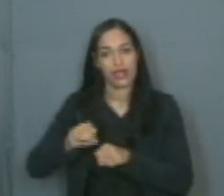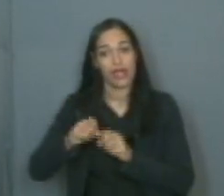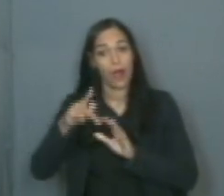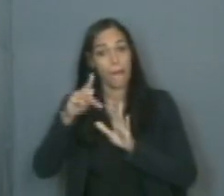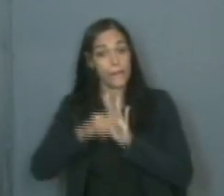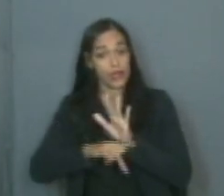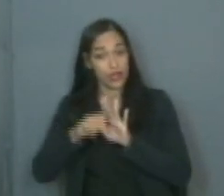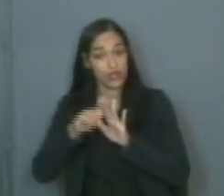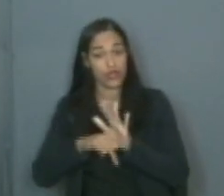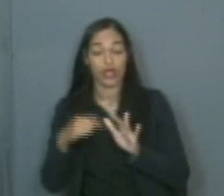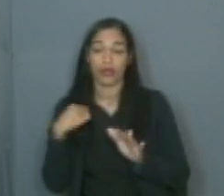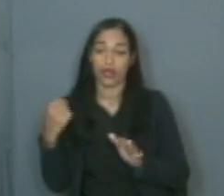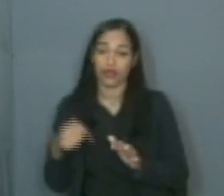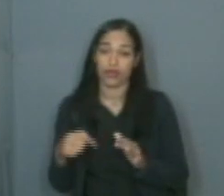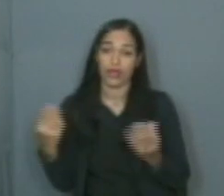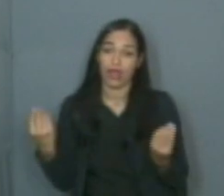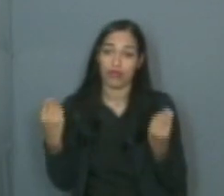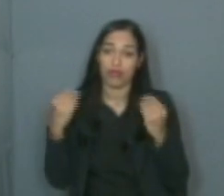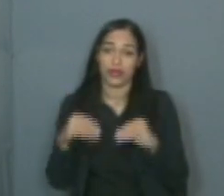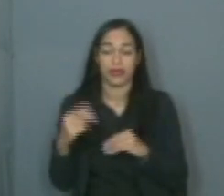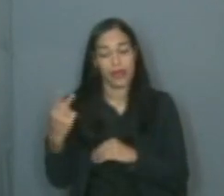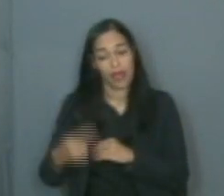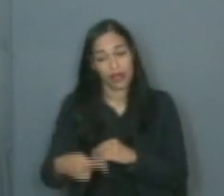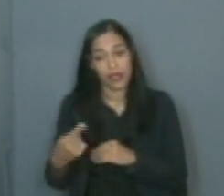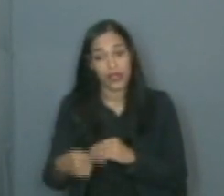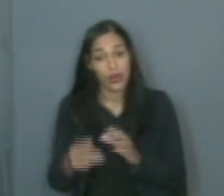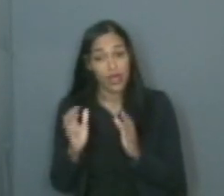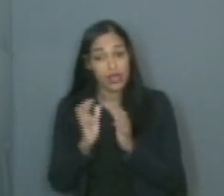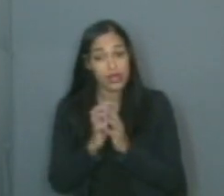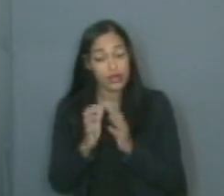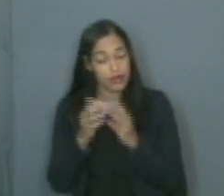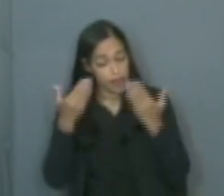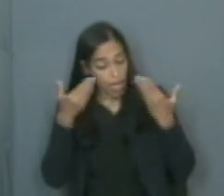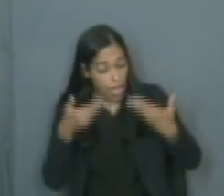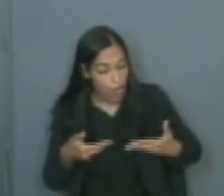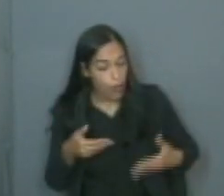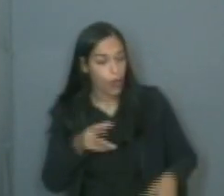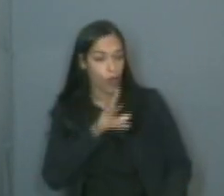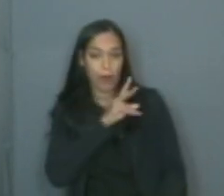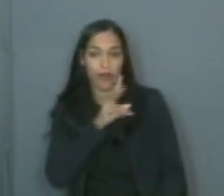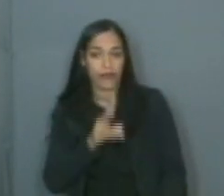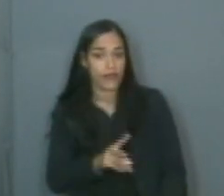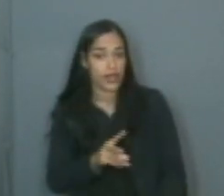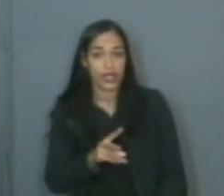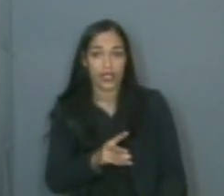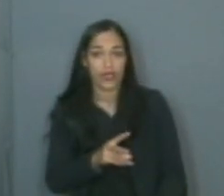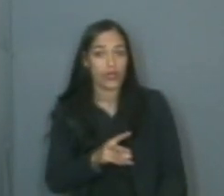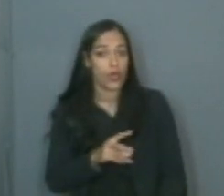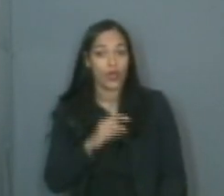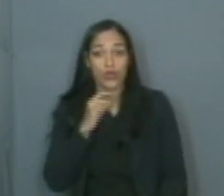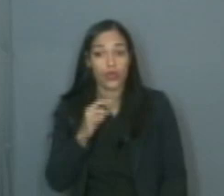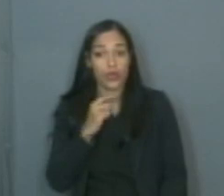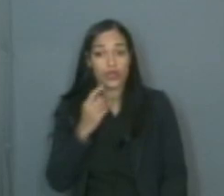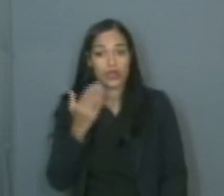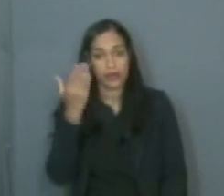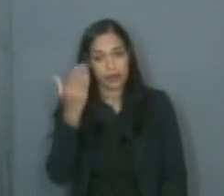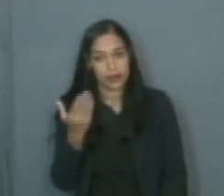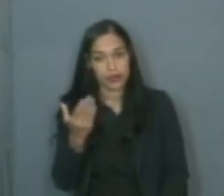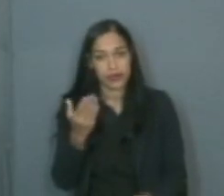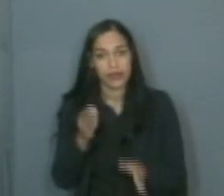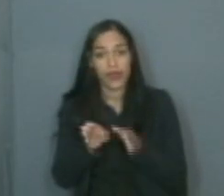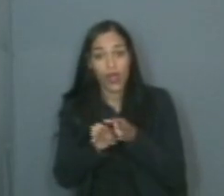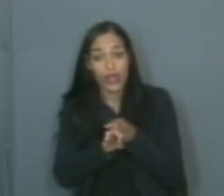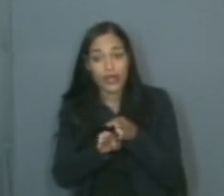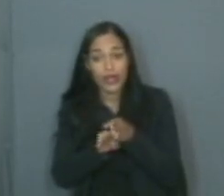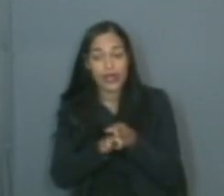quer implementar aqui no Recife, sendo que eu, como vereador, eu não tenho autoridade para fazer isso. Mas eu vou botar uma